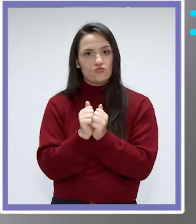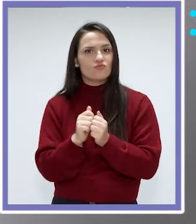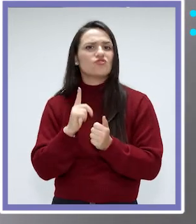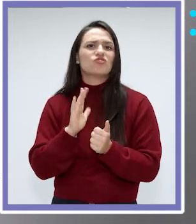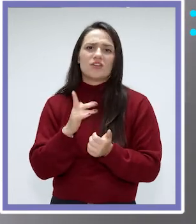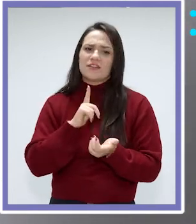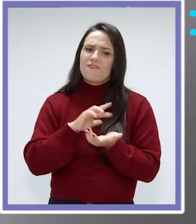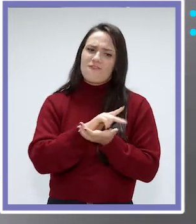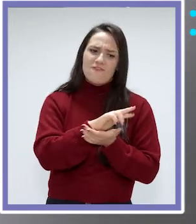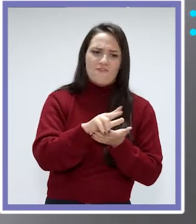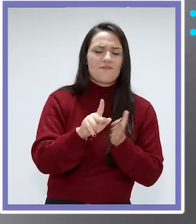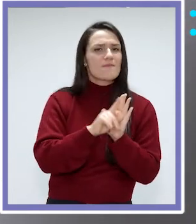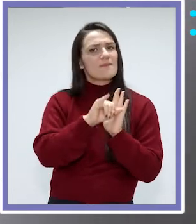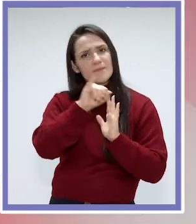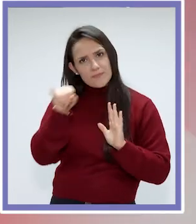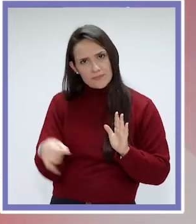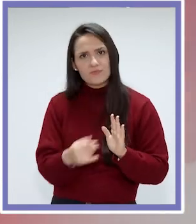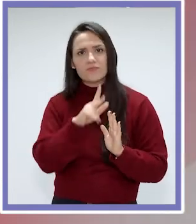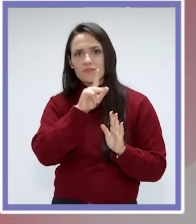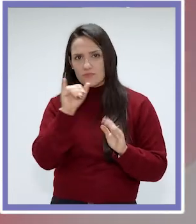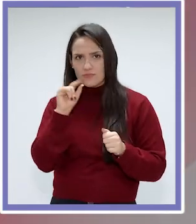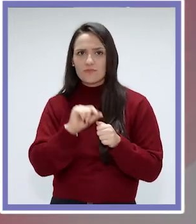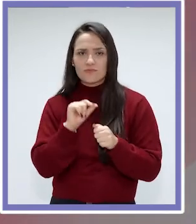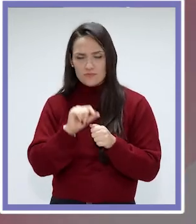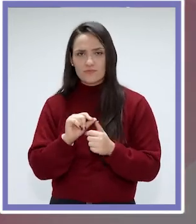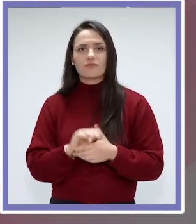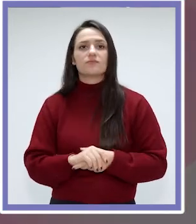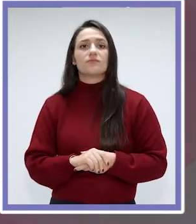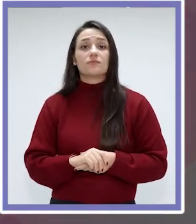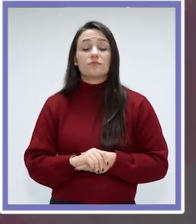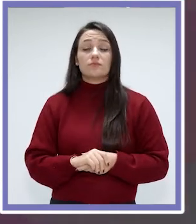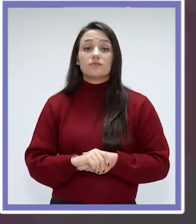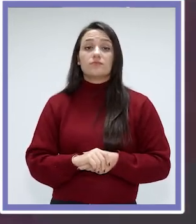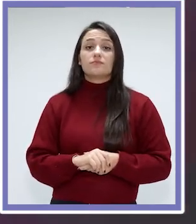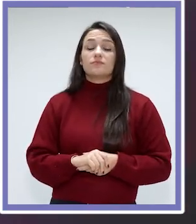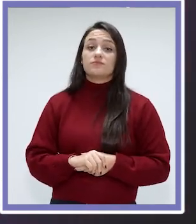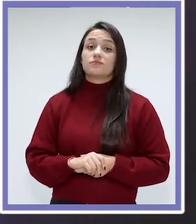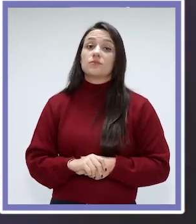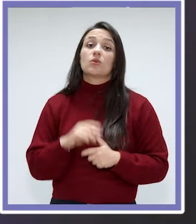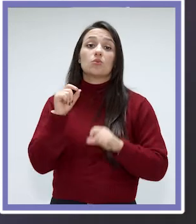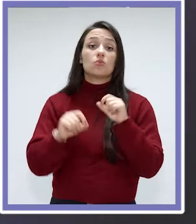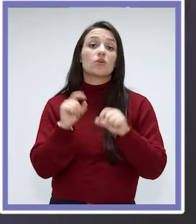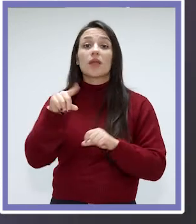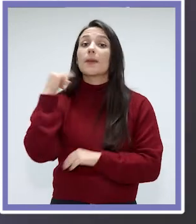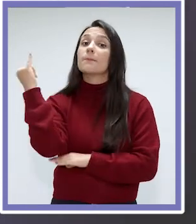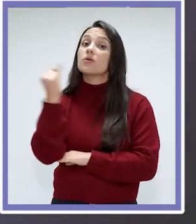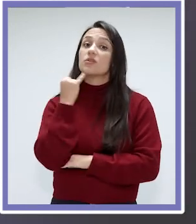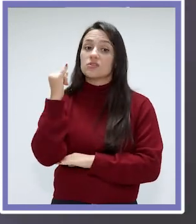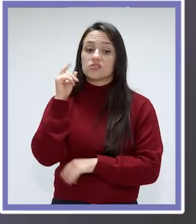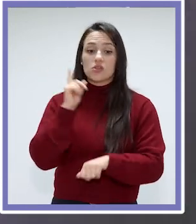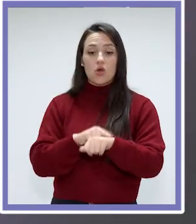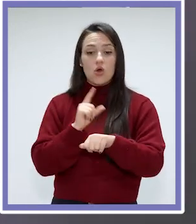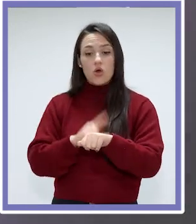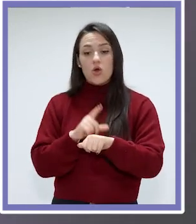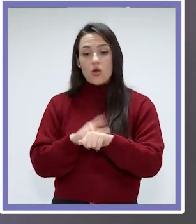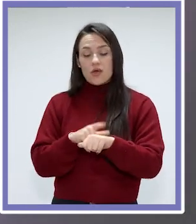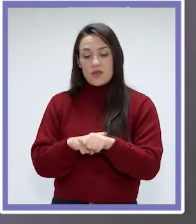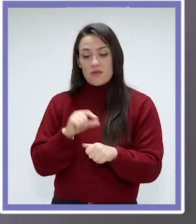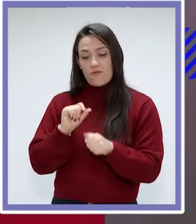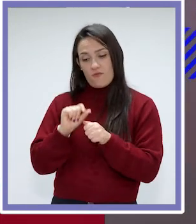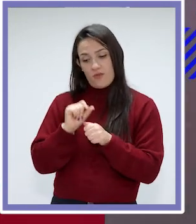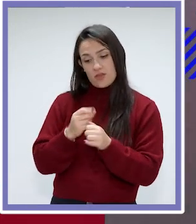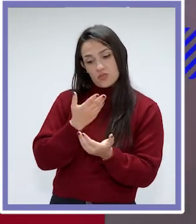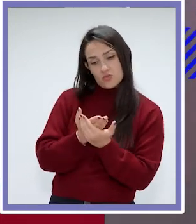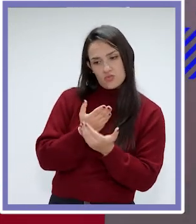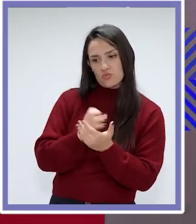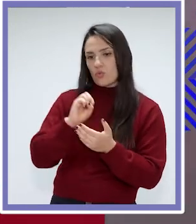Então, são vários projetos que a gente tem hoje em dia na universidade, sempre em parceria. E uma coisa que é importante, quando a gente faz esses estudos,